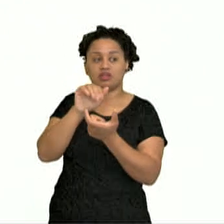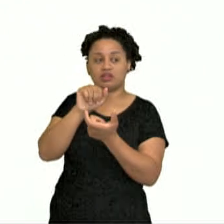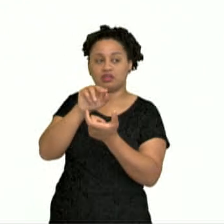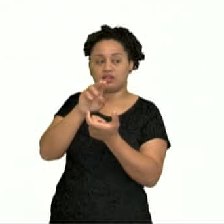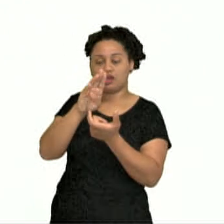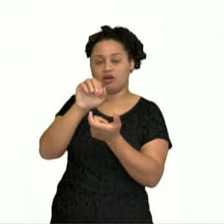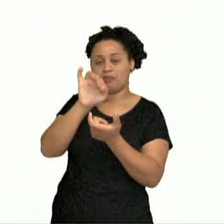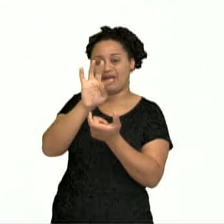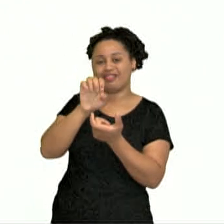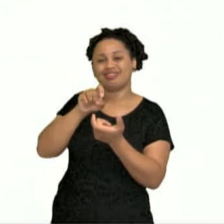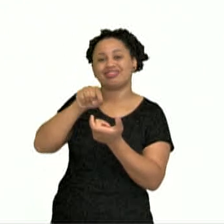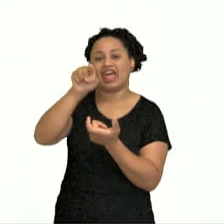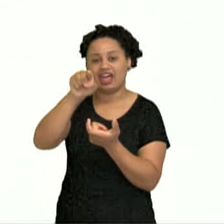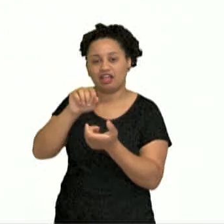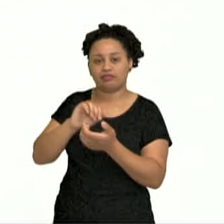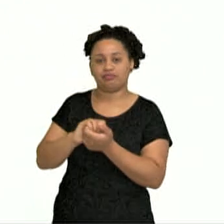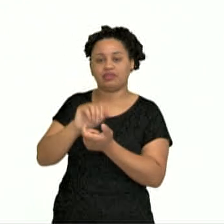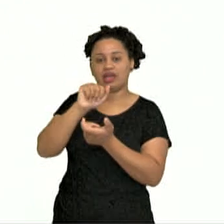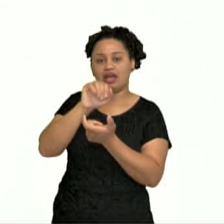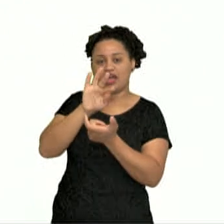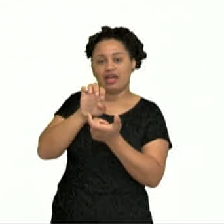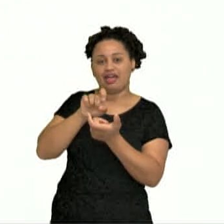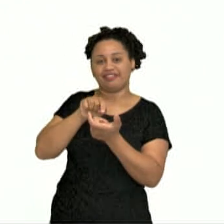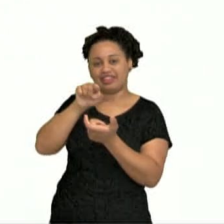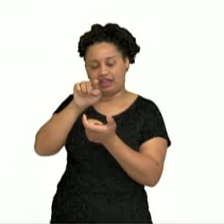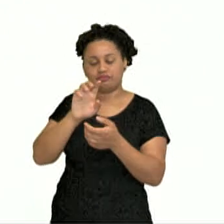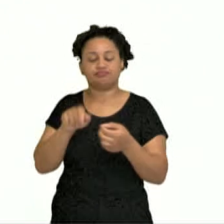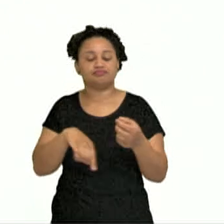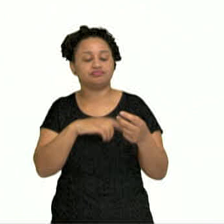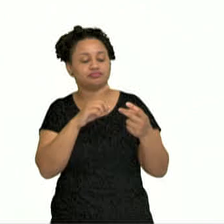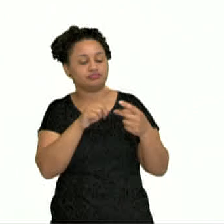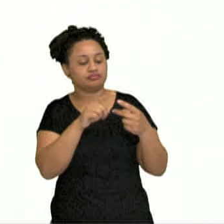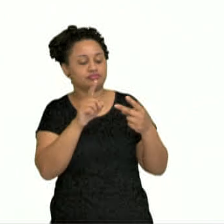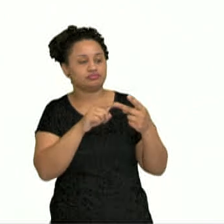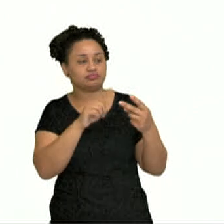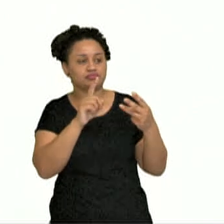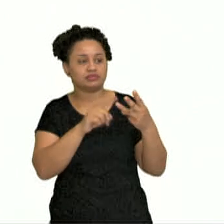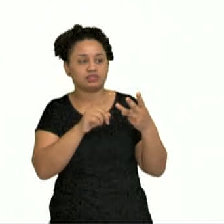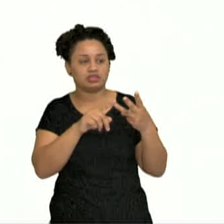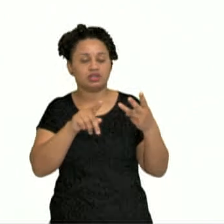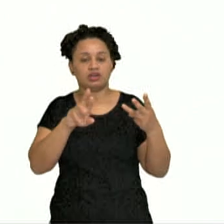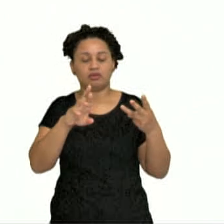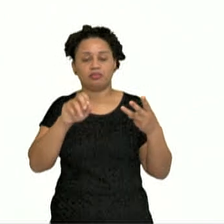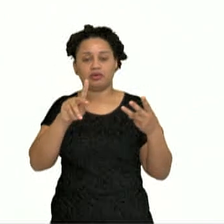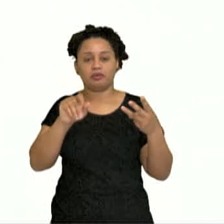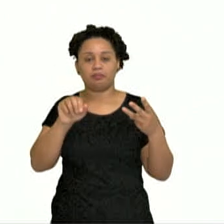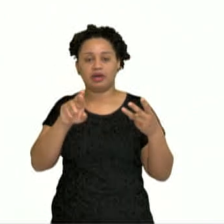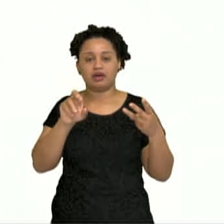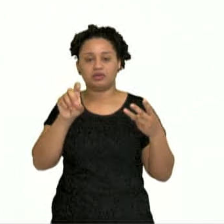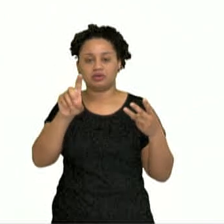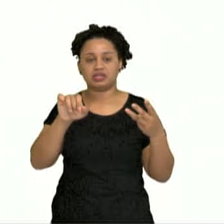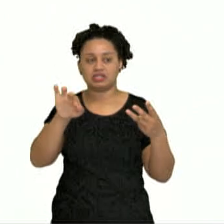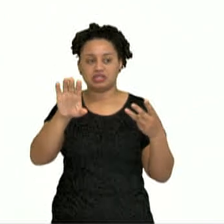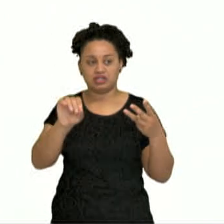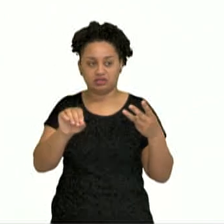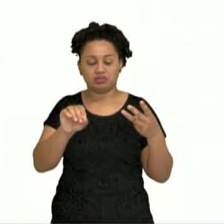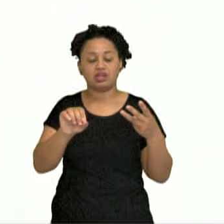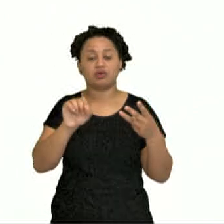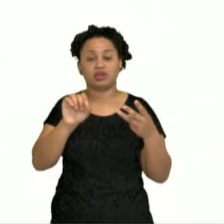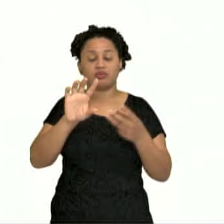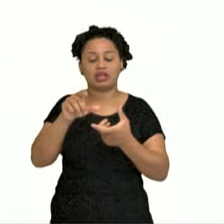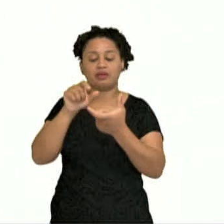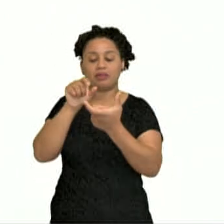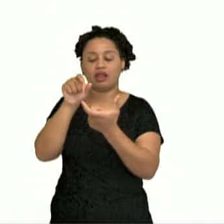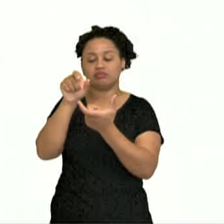até. E a proparoxítona, a acentuação leva em conta a